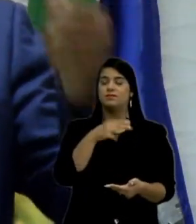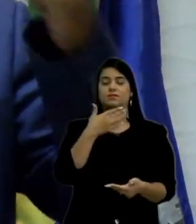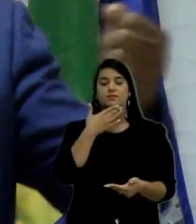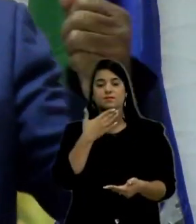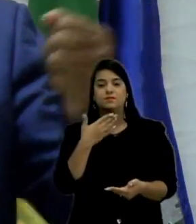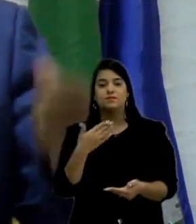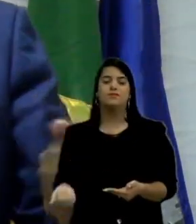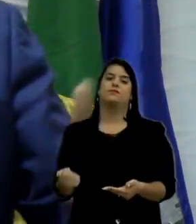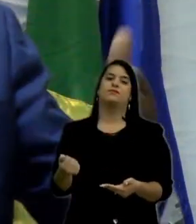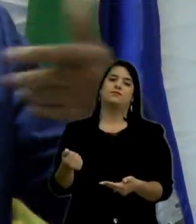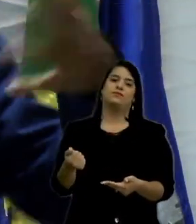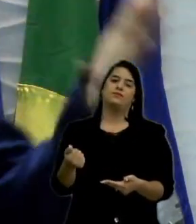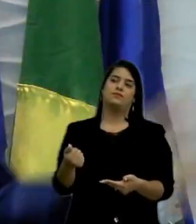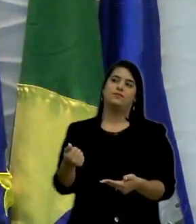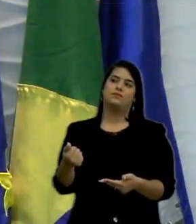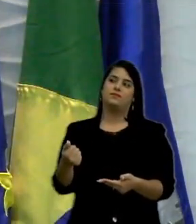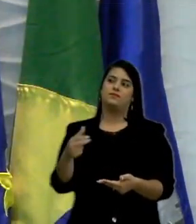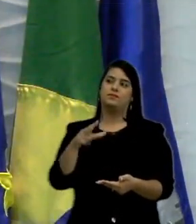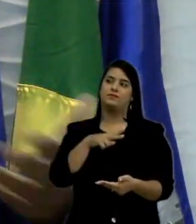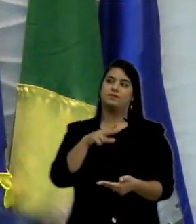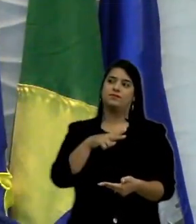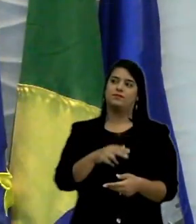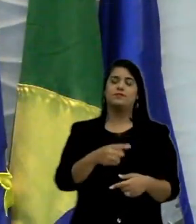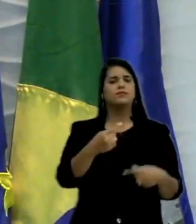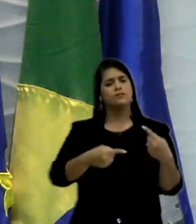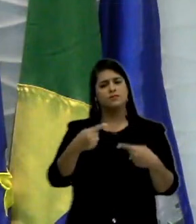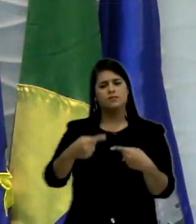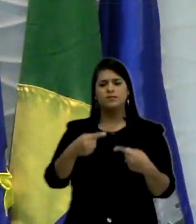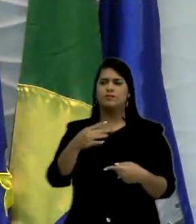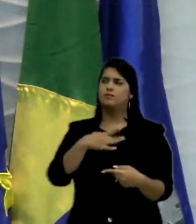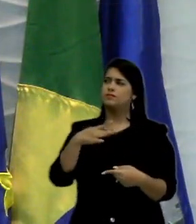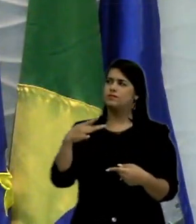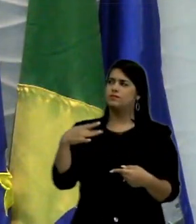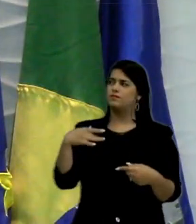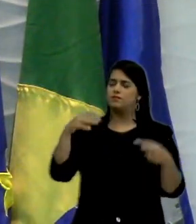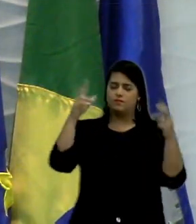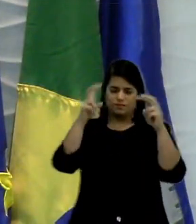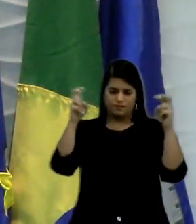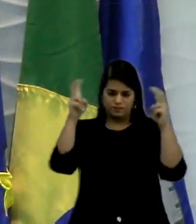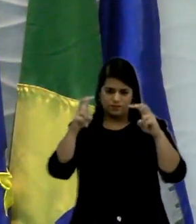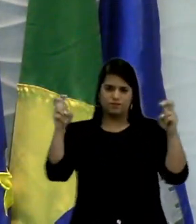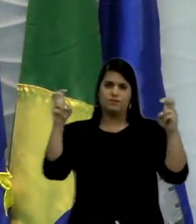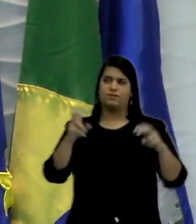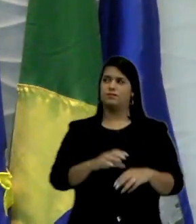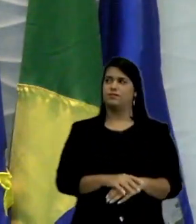melhor do que uma... Eu estou discutindo a saúde, o assunto.